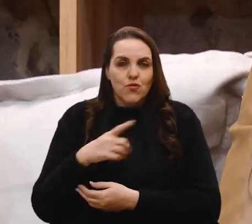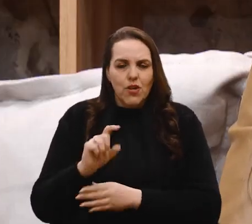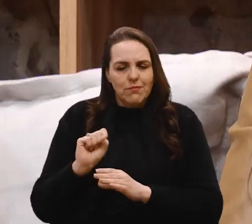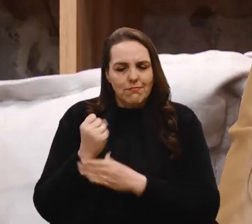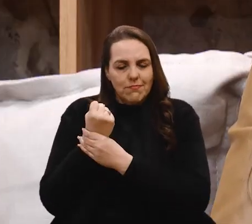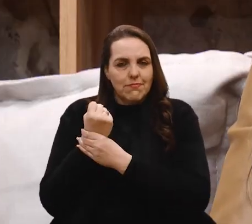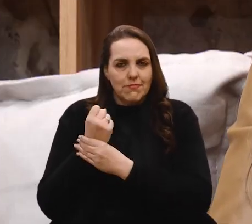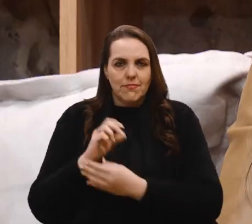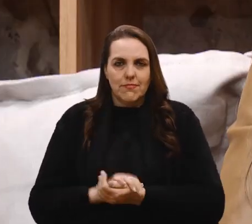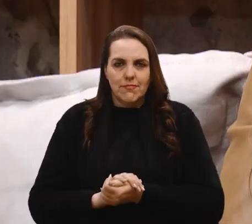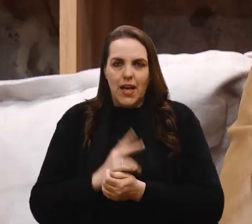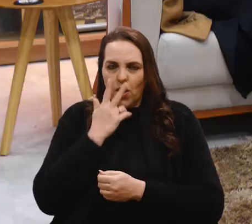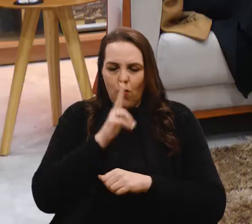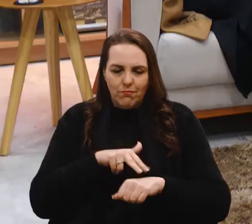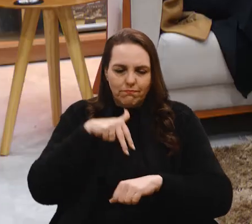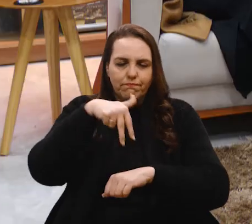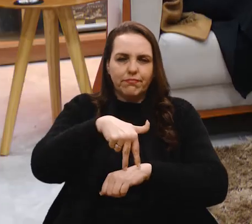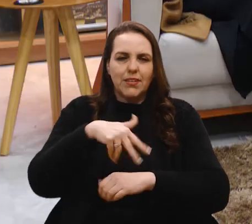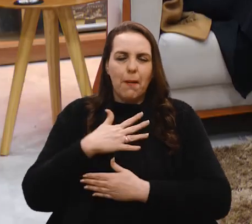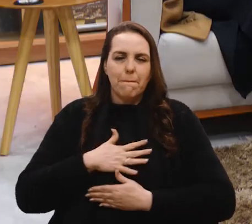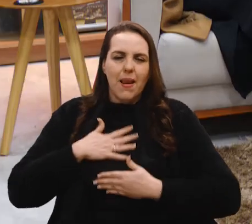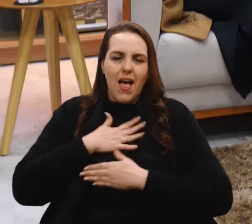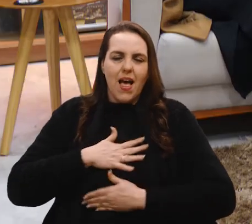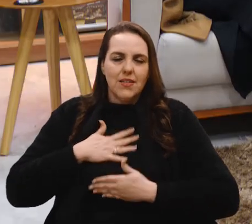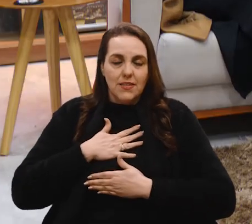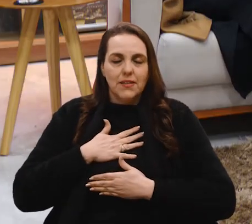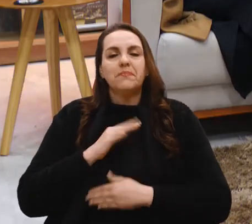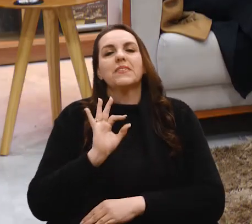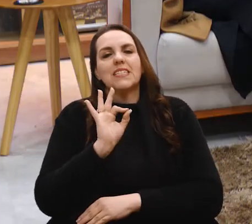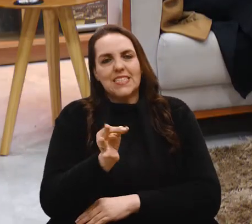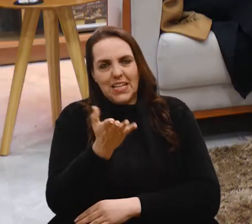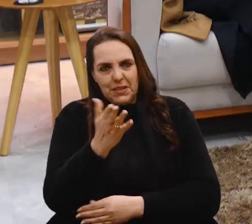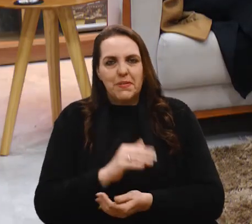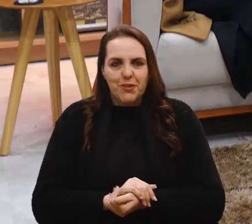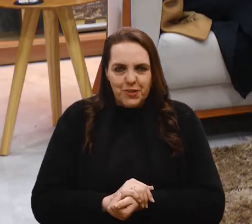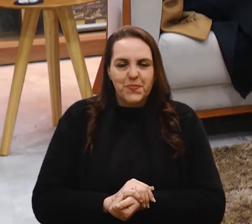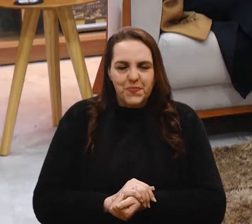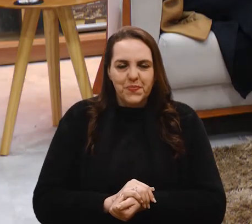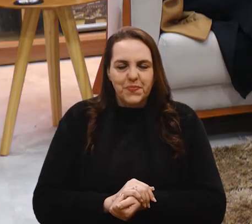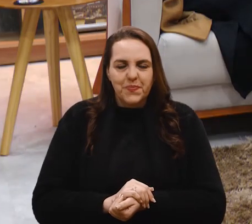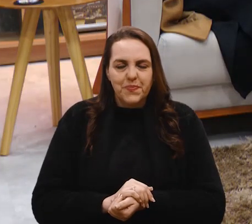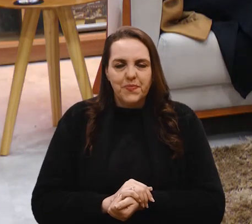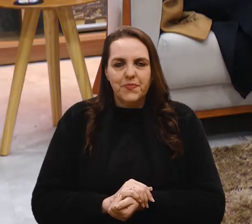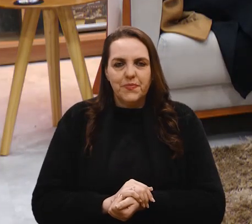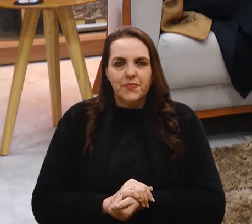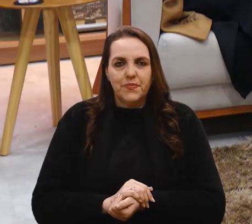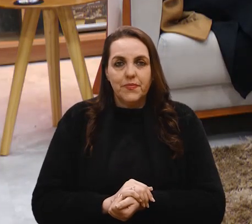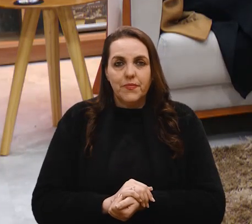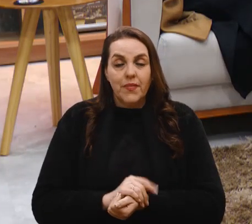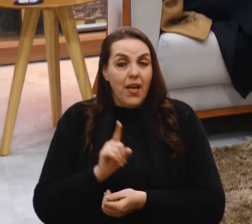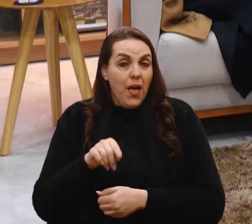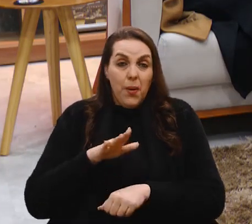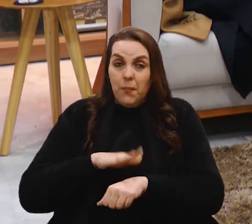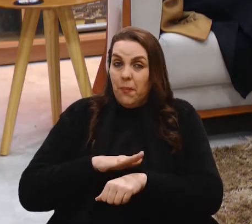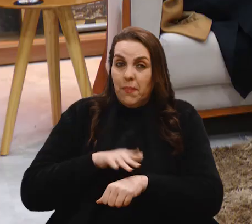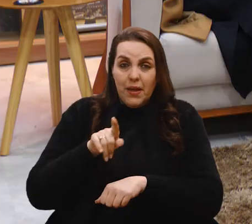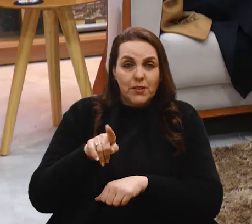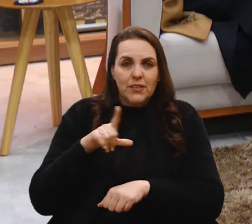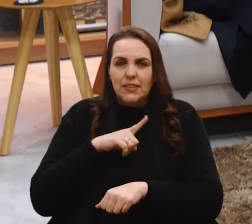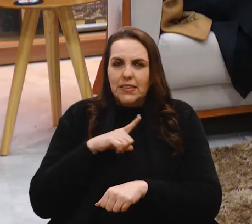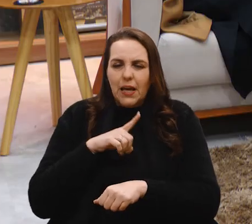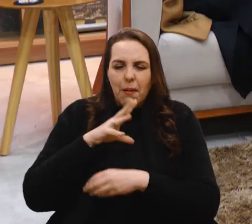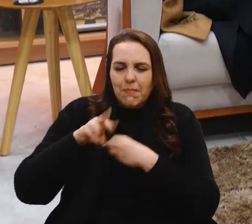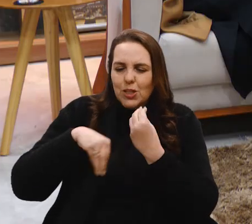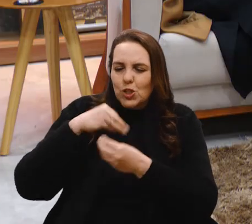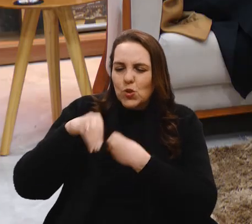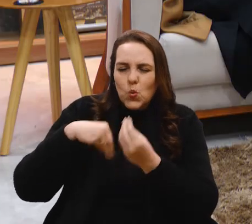Os pés estivessem no prazer. Exatamente. No chão do prazer. Isso aí. É aquele momento que tem uma mistura